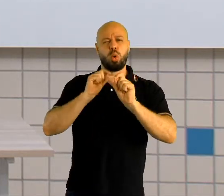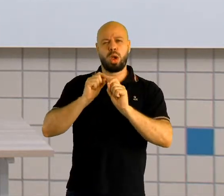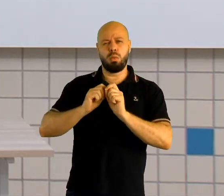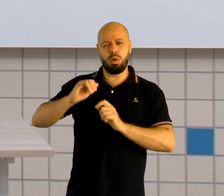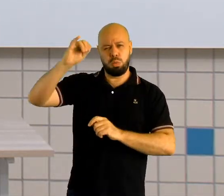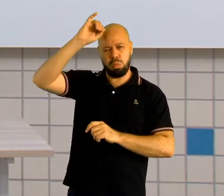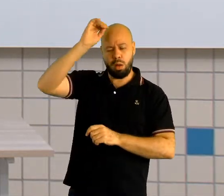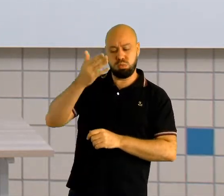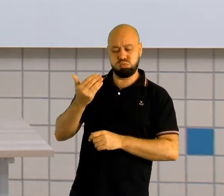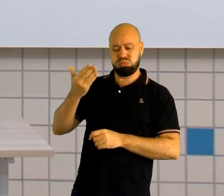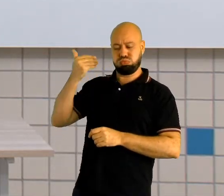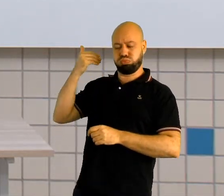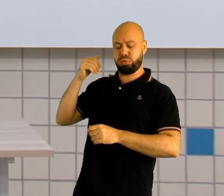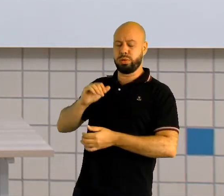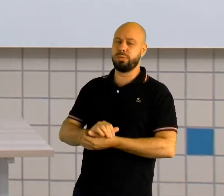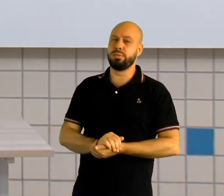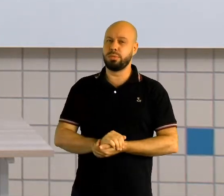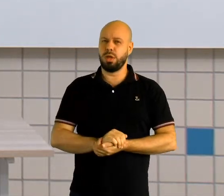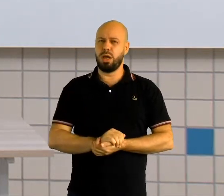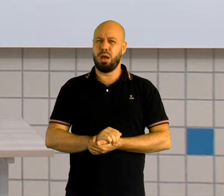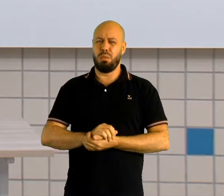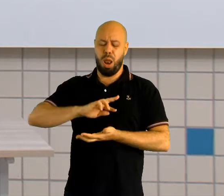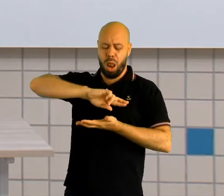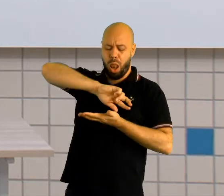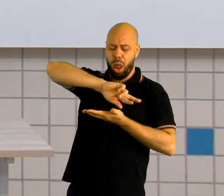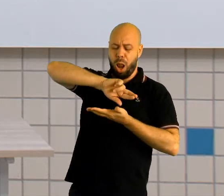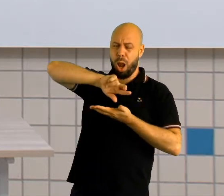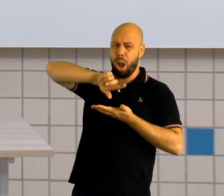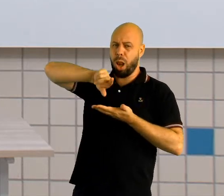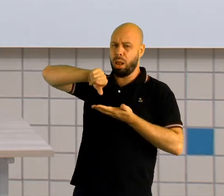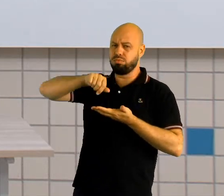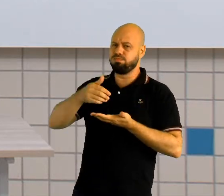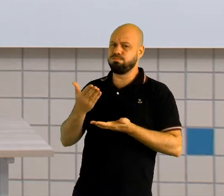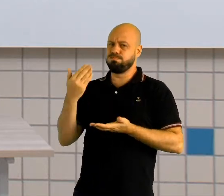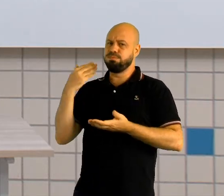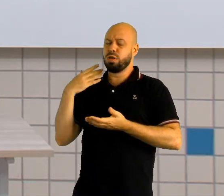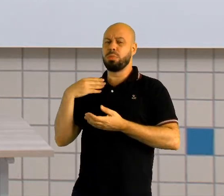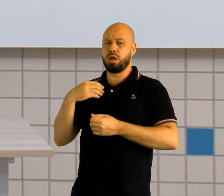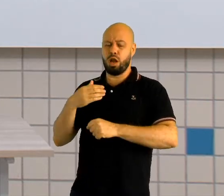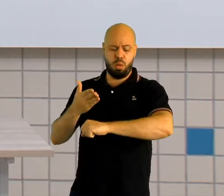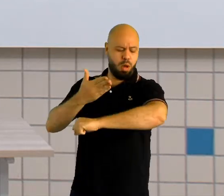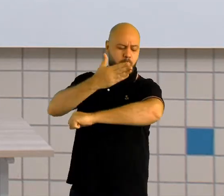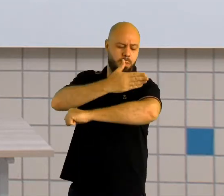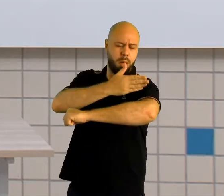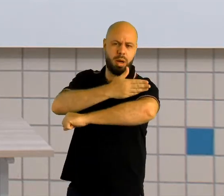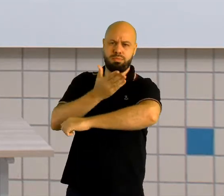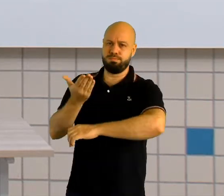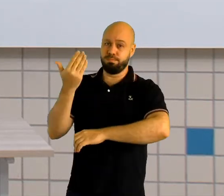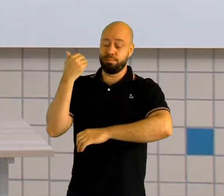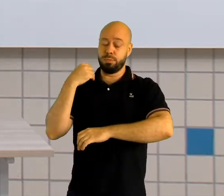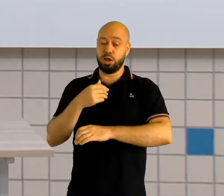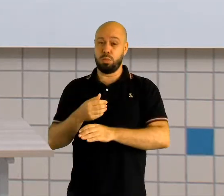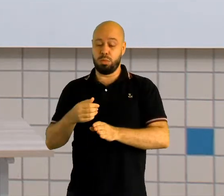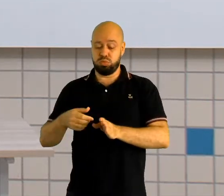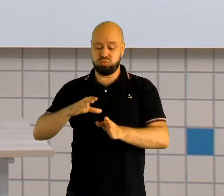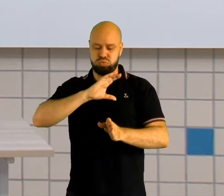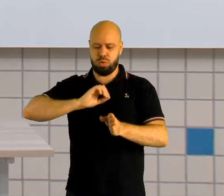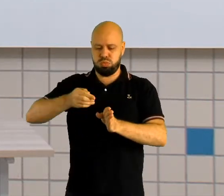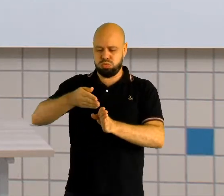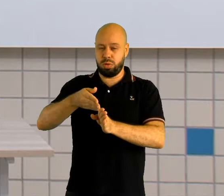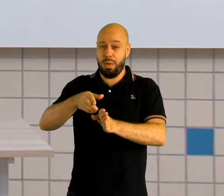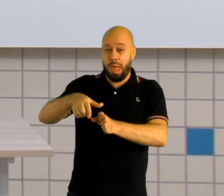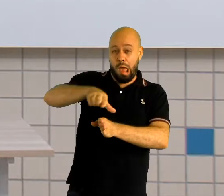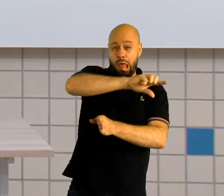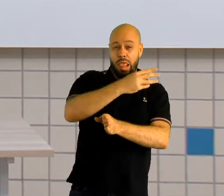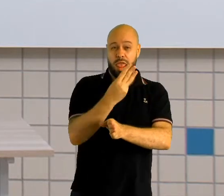Foram muitos os impérios e os dominadores do mundo antigo, que surgiram a partir do 3º milênio antes de Cristo,